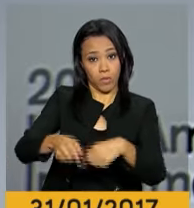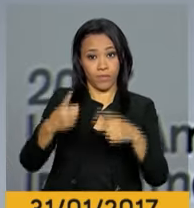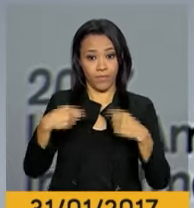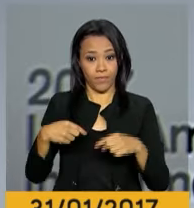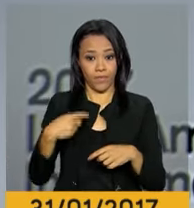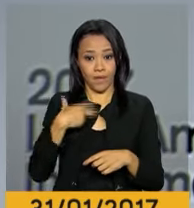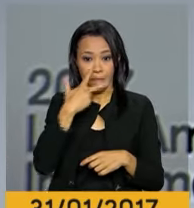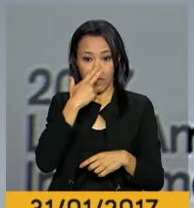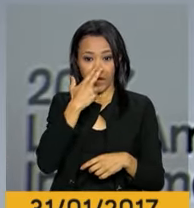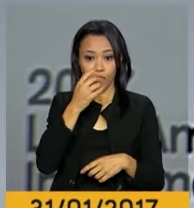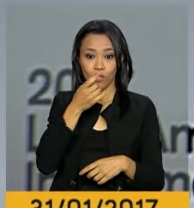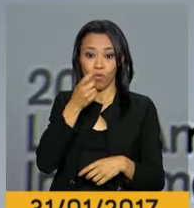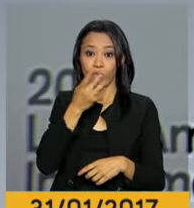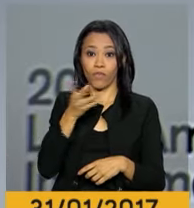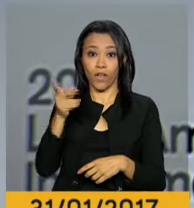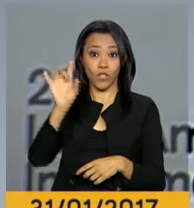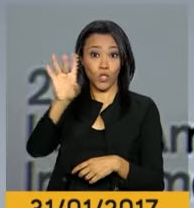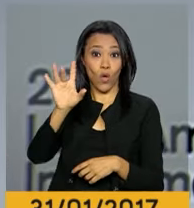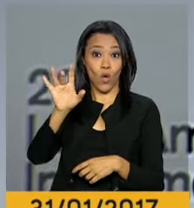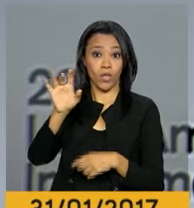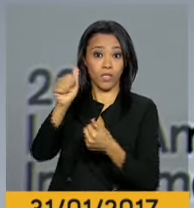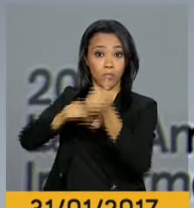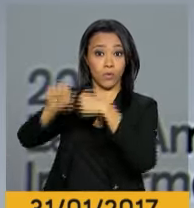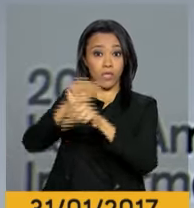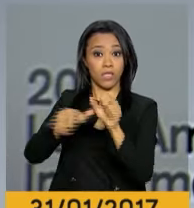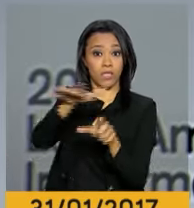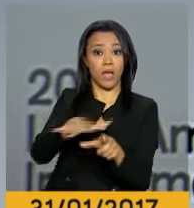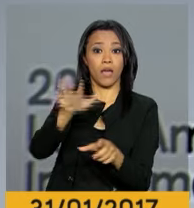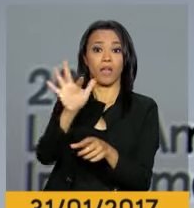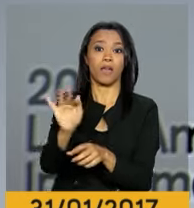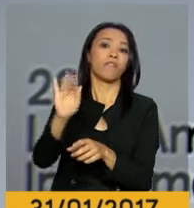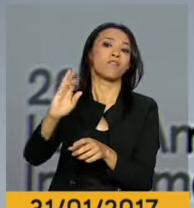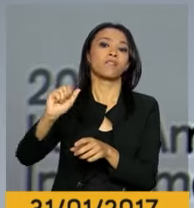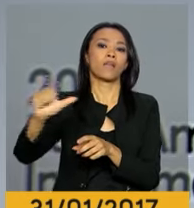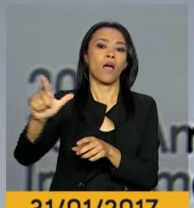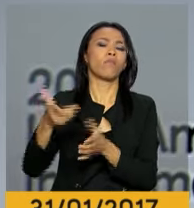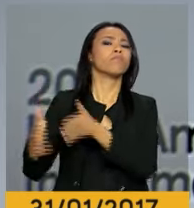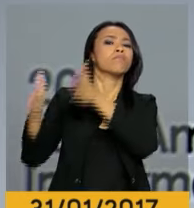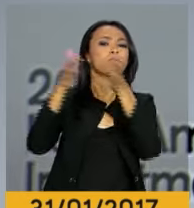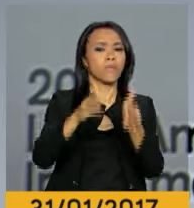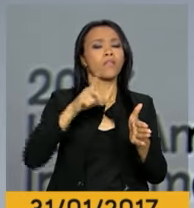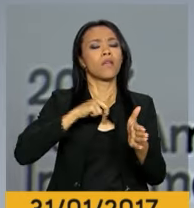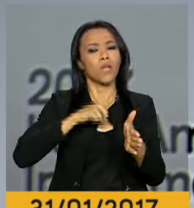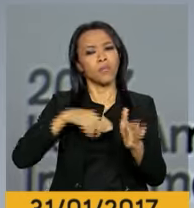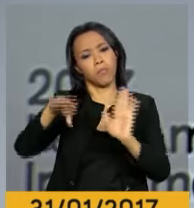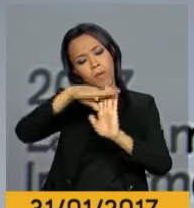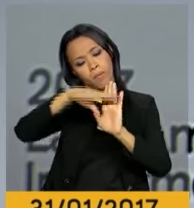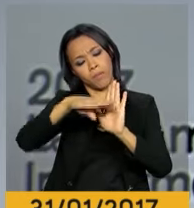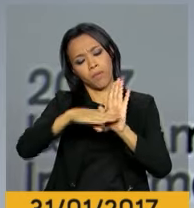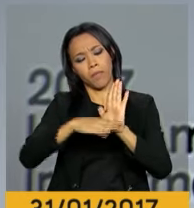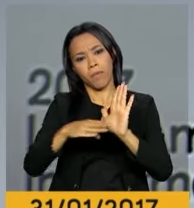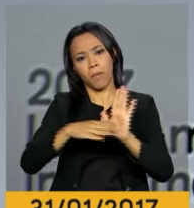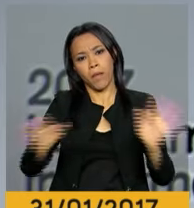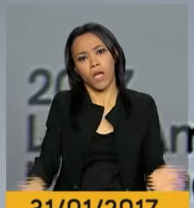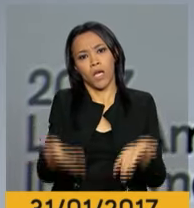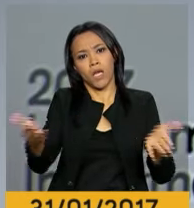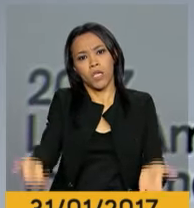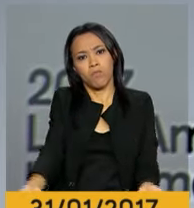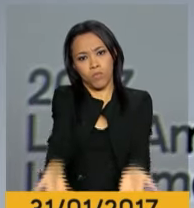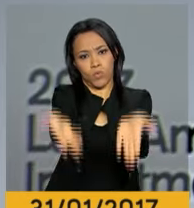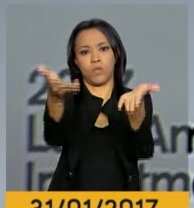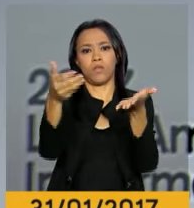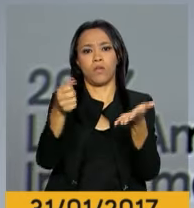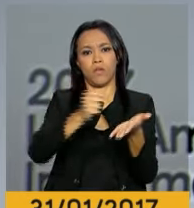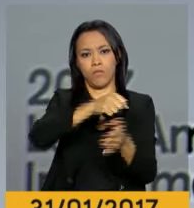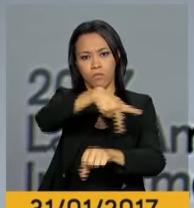parece que eu tô falando aqui só da reforma fiscal não é eu nós temos uma agenda também de produtividade para o Brasil e